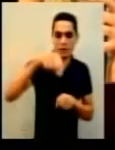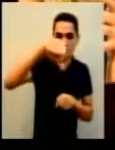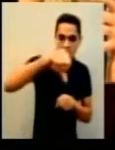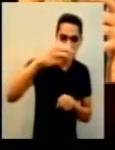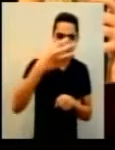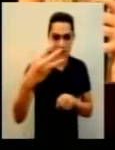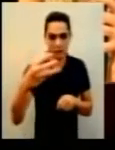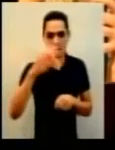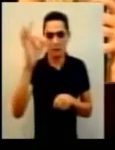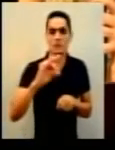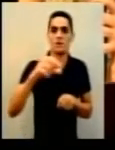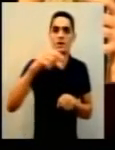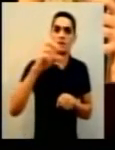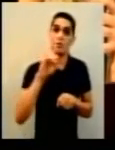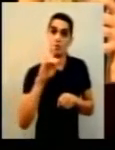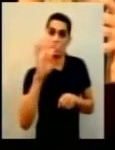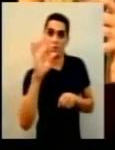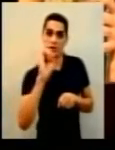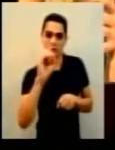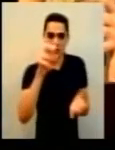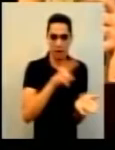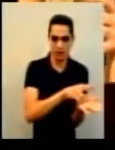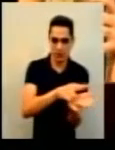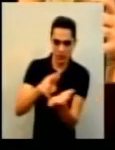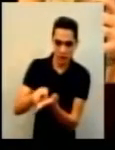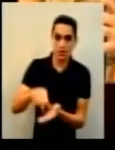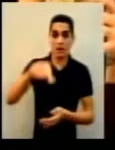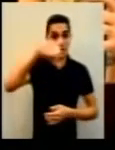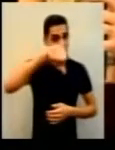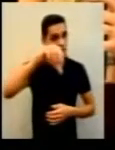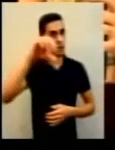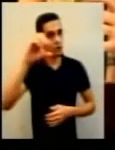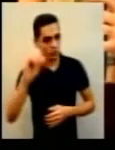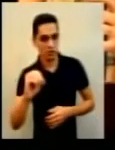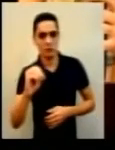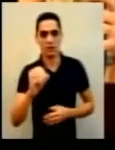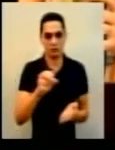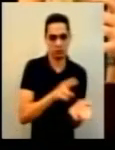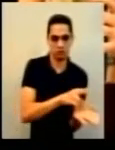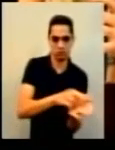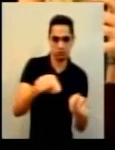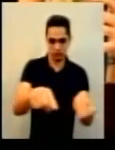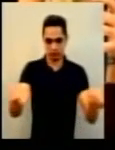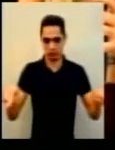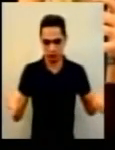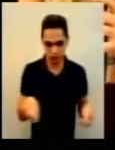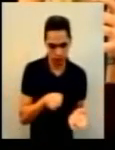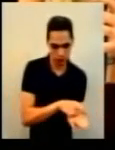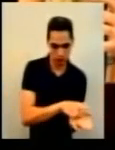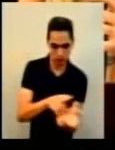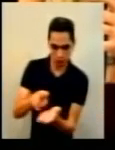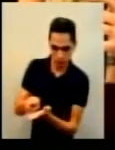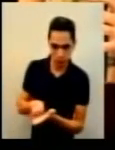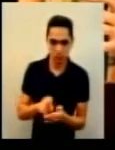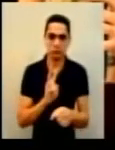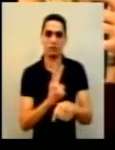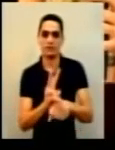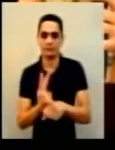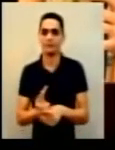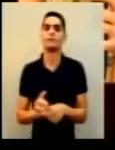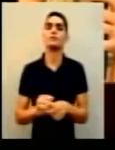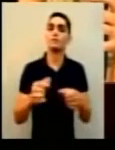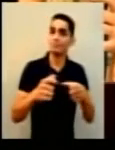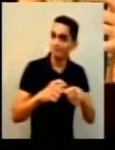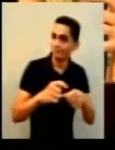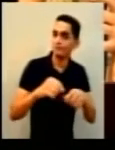UTI e 90 em enfermaria. Vocês podem ver que, né, em relação à Covid mesmo, nós temos uma grande maioria dos que estão